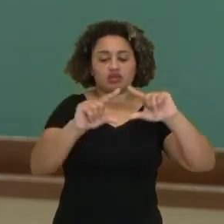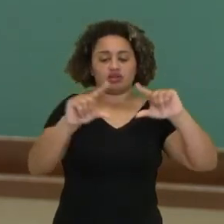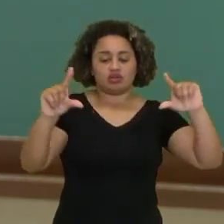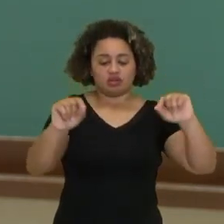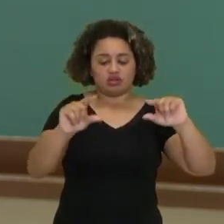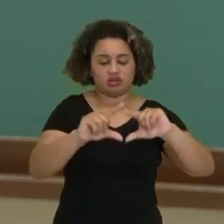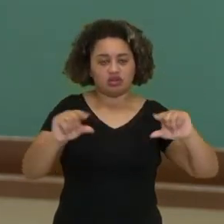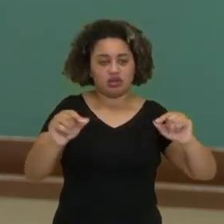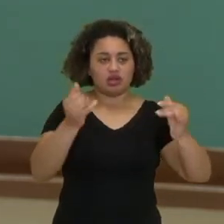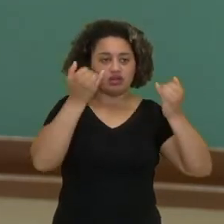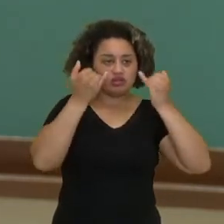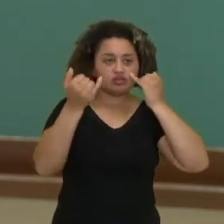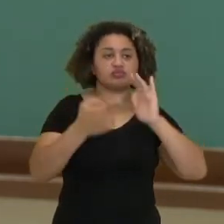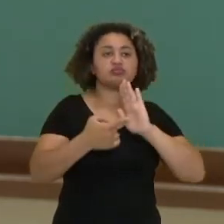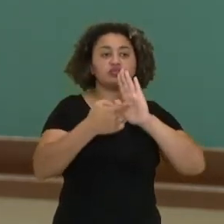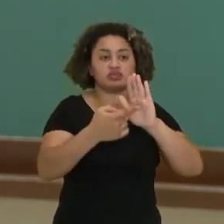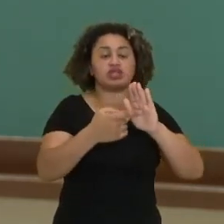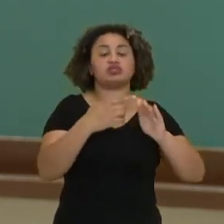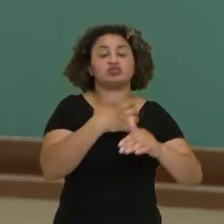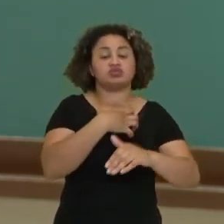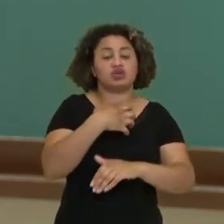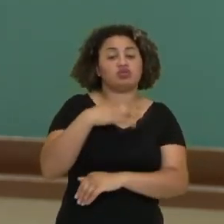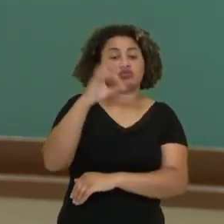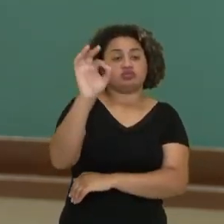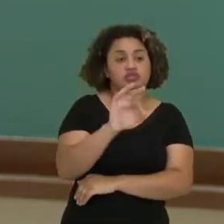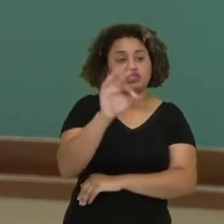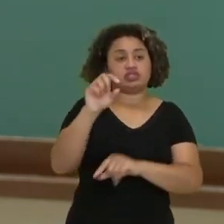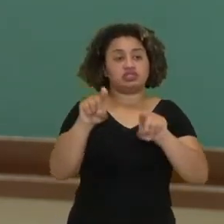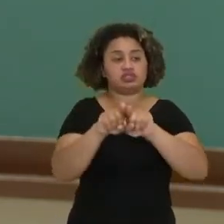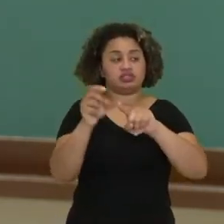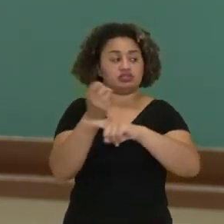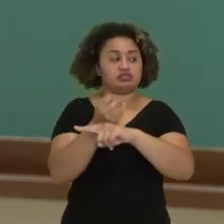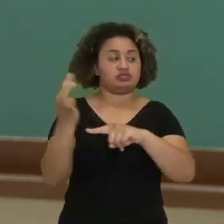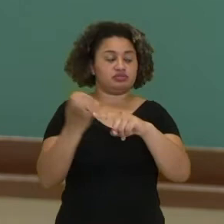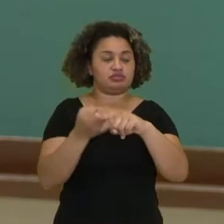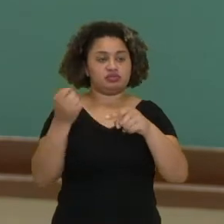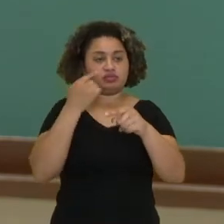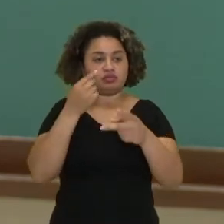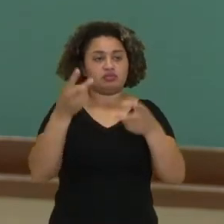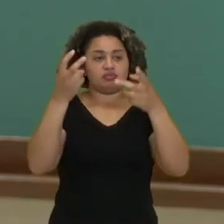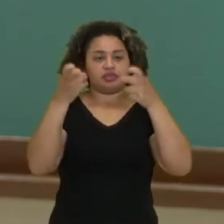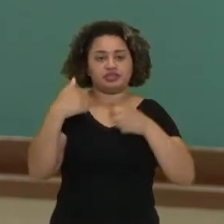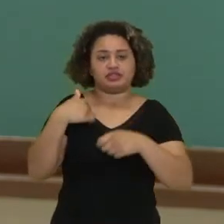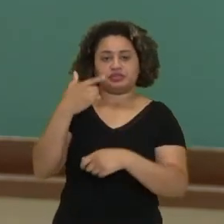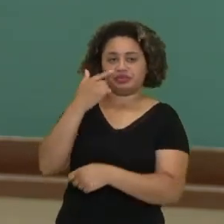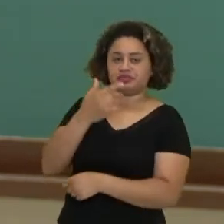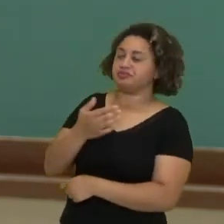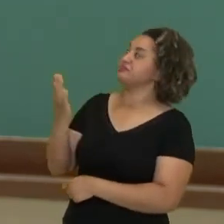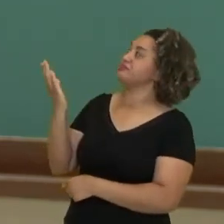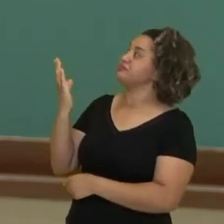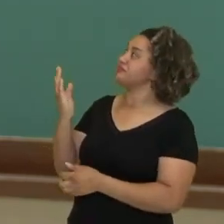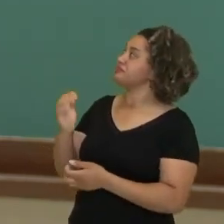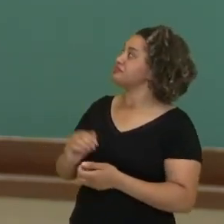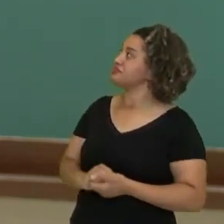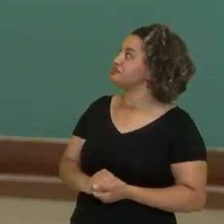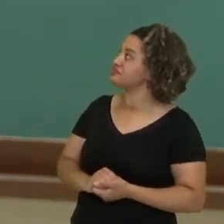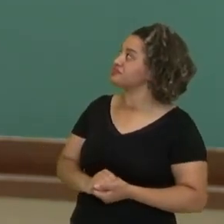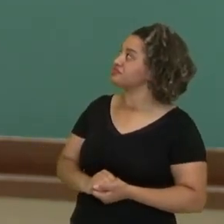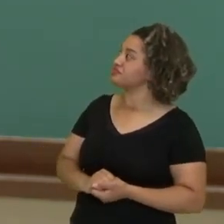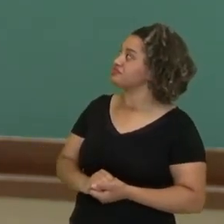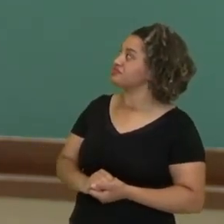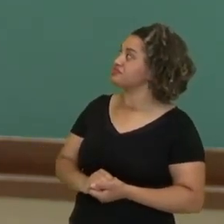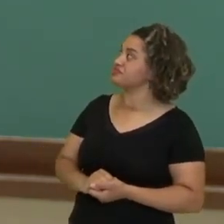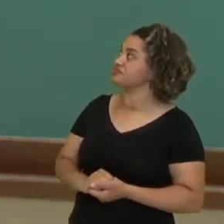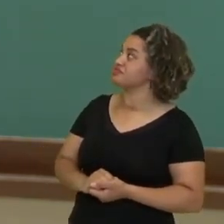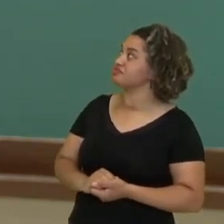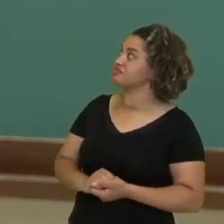essas informações na forma de porcentagem e também na forma de razão. Notem que todas